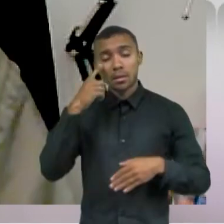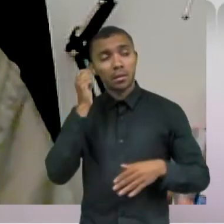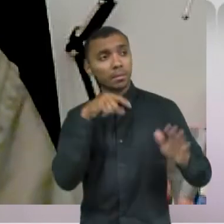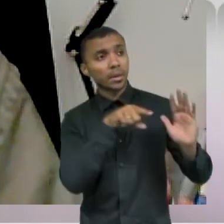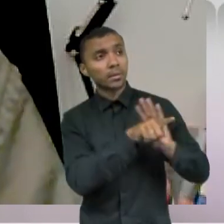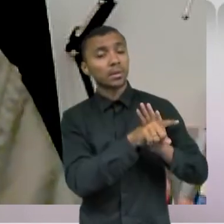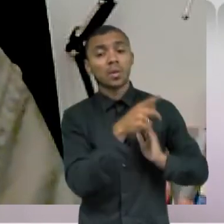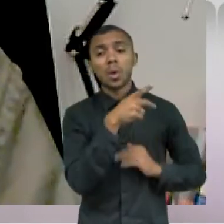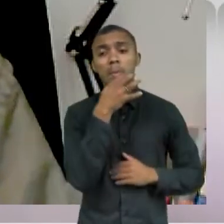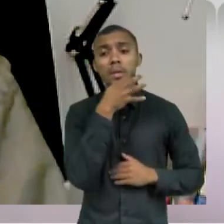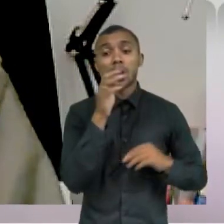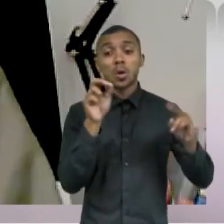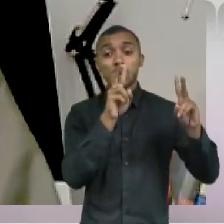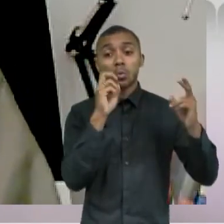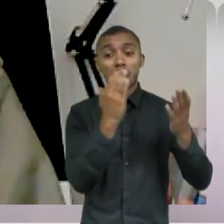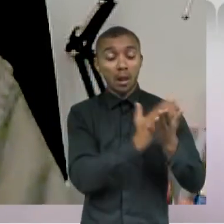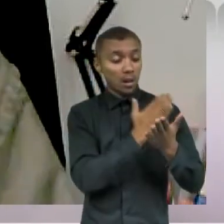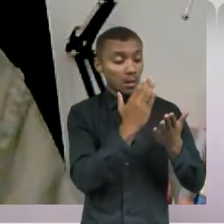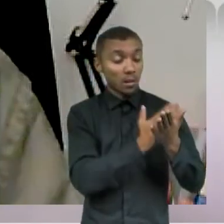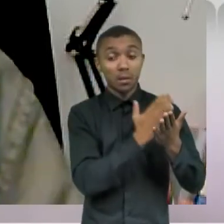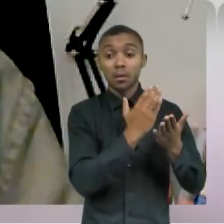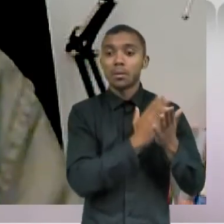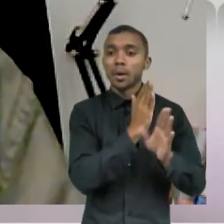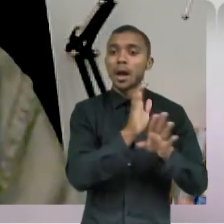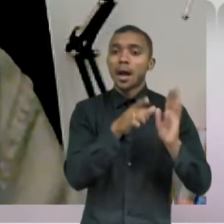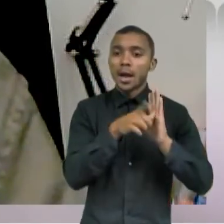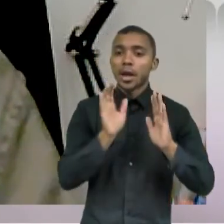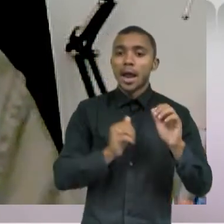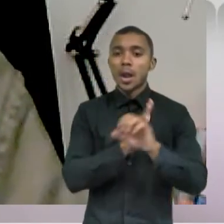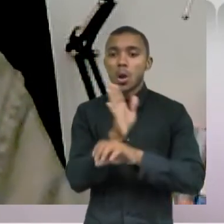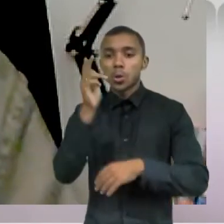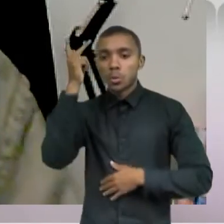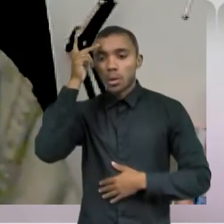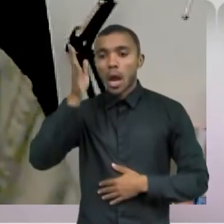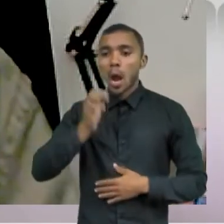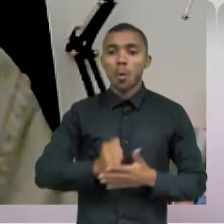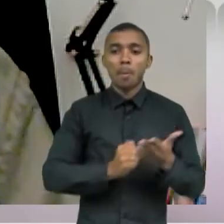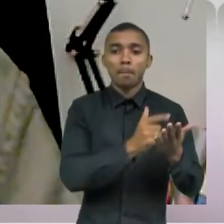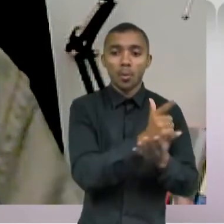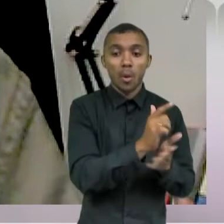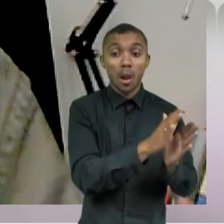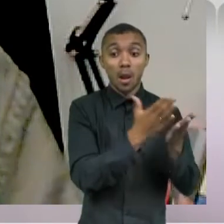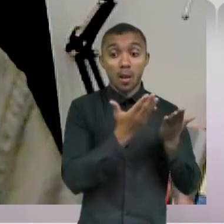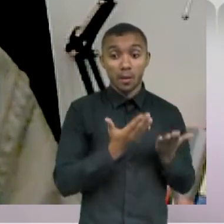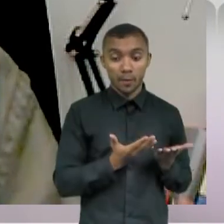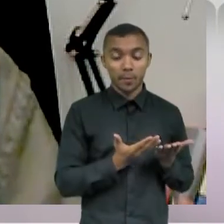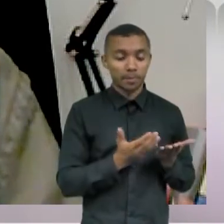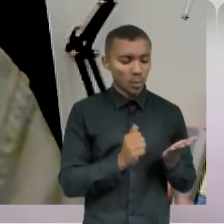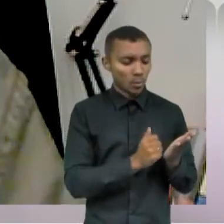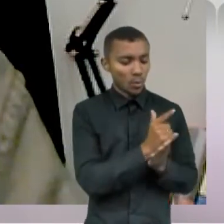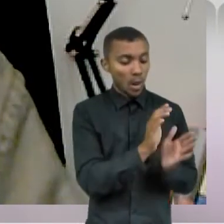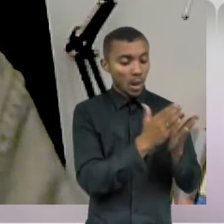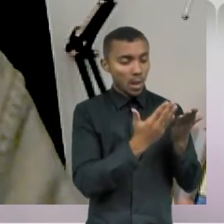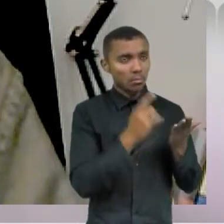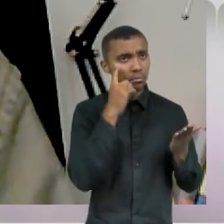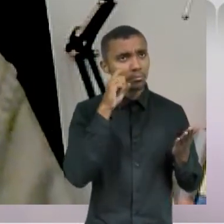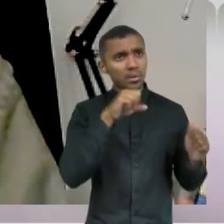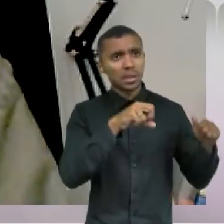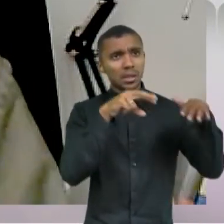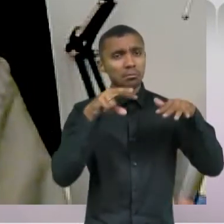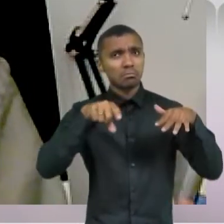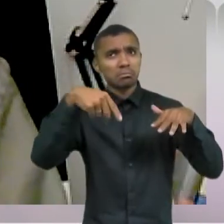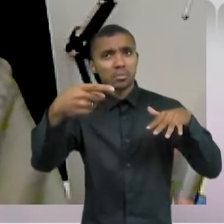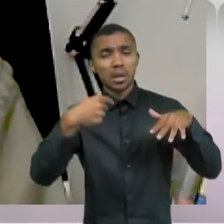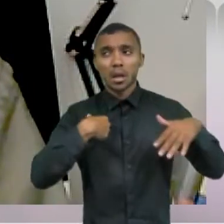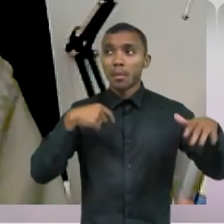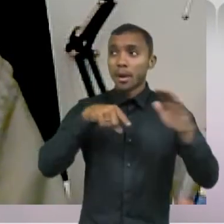perguntei a ele o que é que ele estava achando do livro, uma vez que ele havia estado no lançamento de São Paulo e havia comprado o livro. Eram 3 semanas depois, eu perguntei